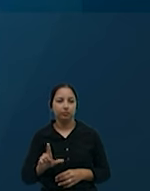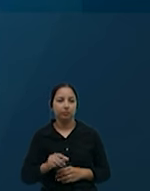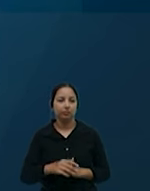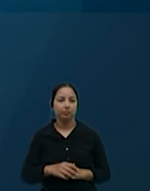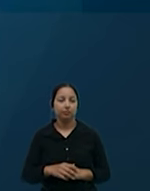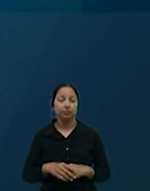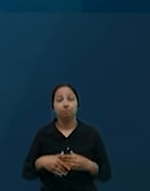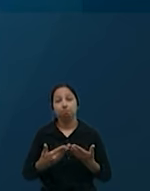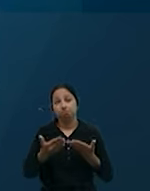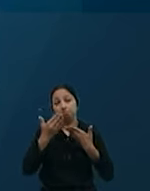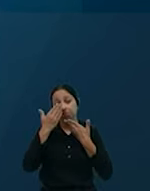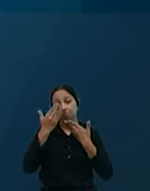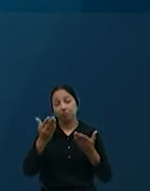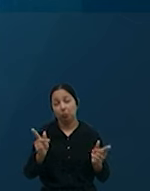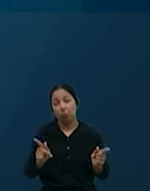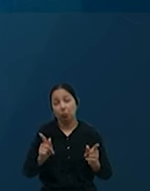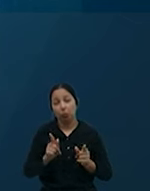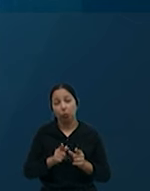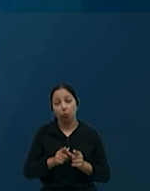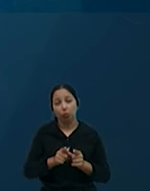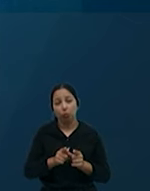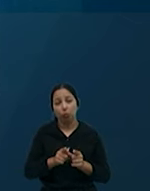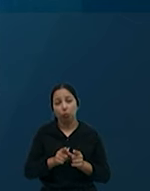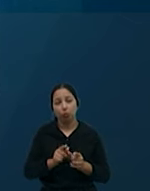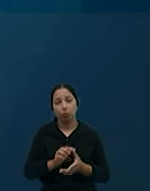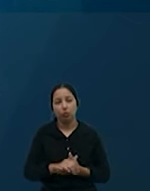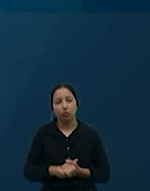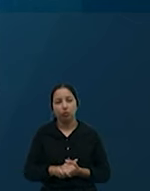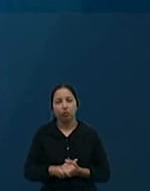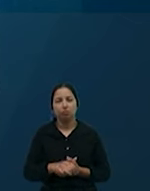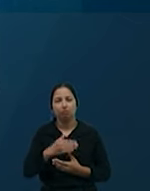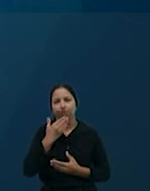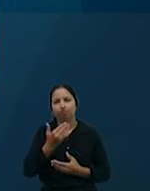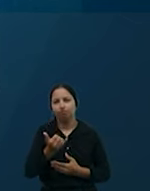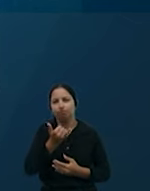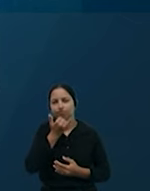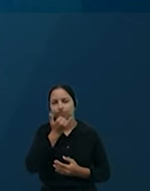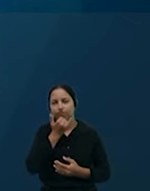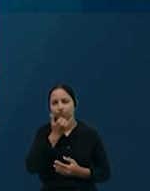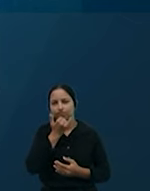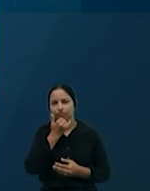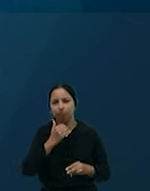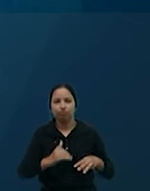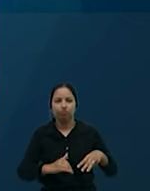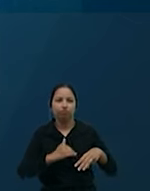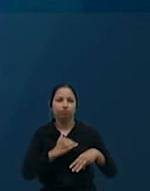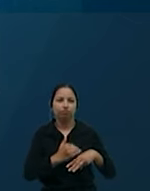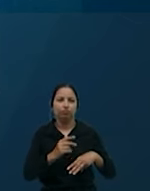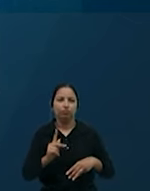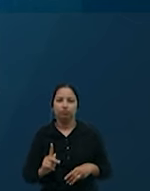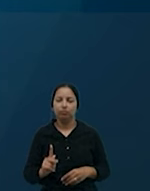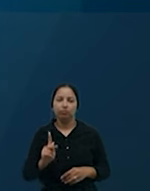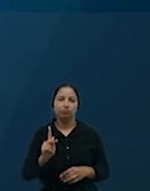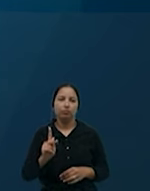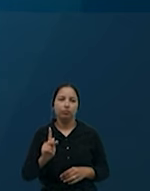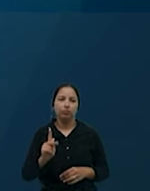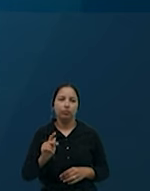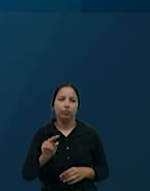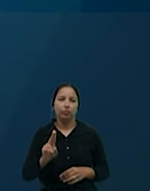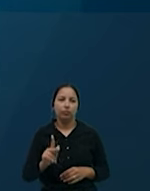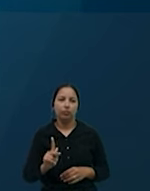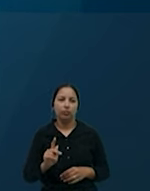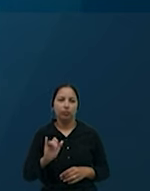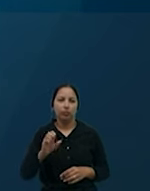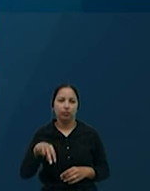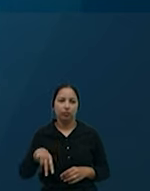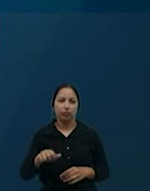vou resumir, na verdade, pedindo todas as vênias ao ministro Cucchina, para ratificar e endossar o voto